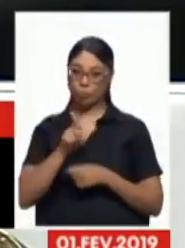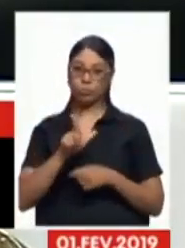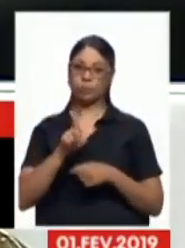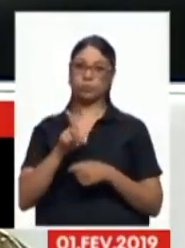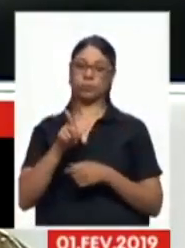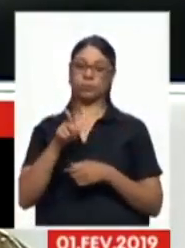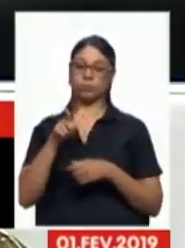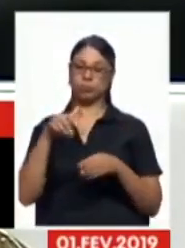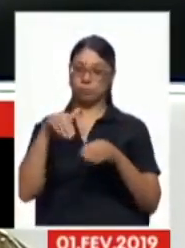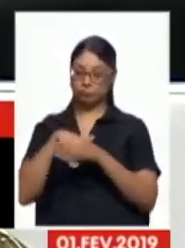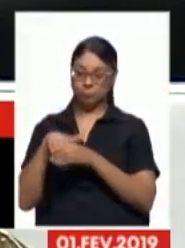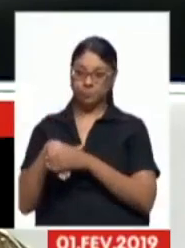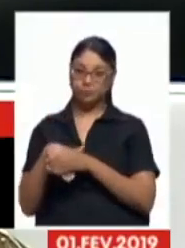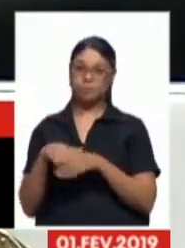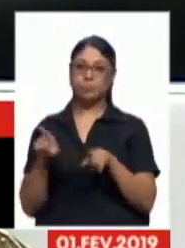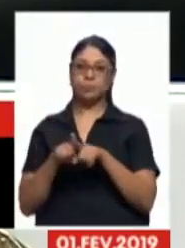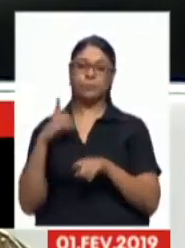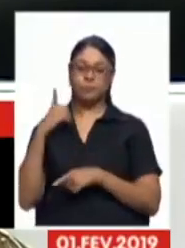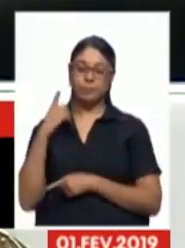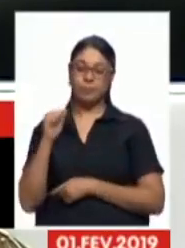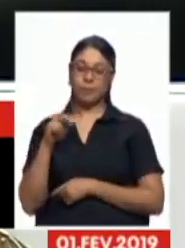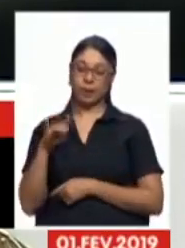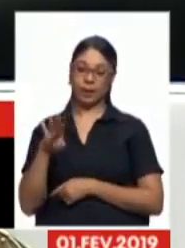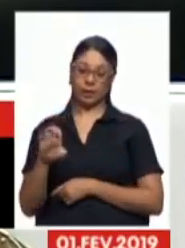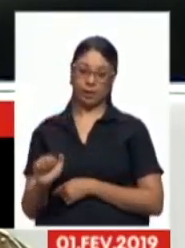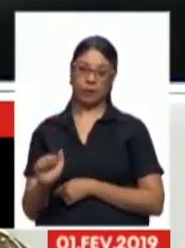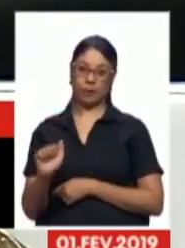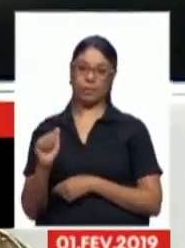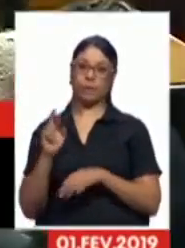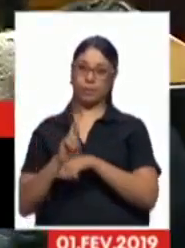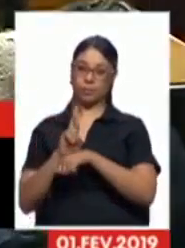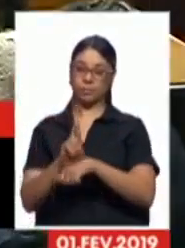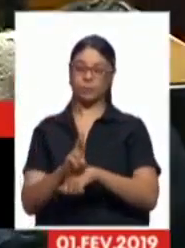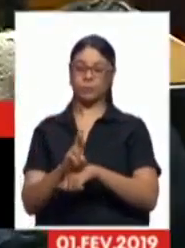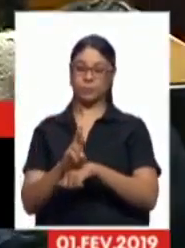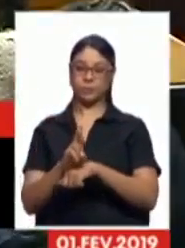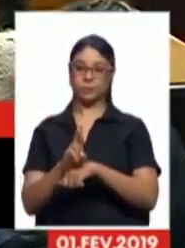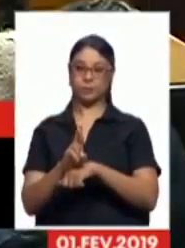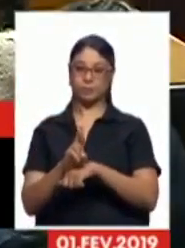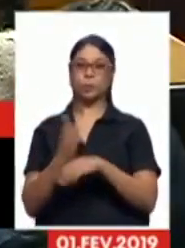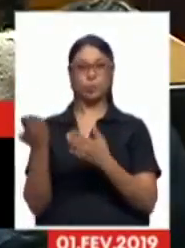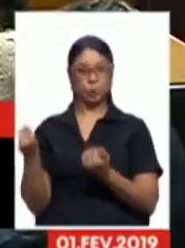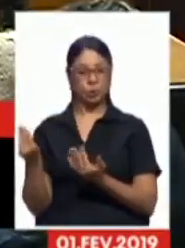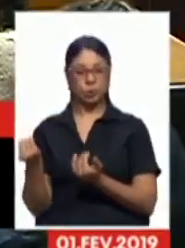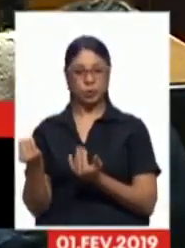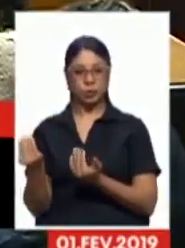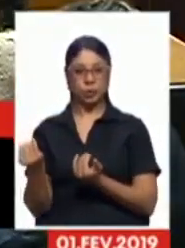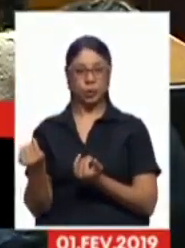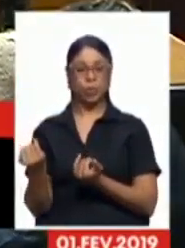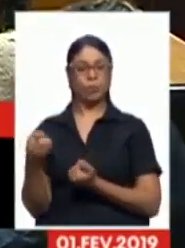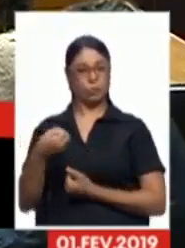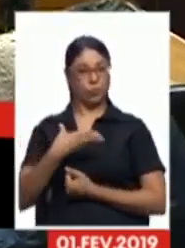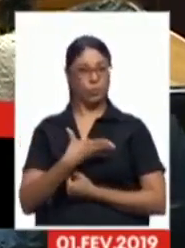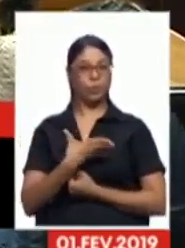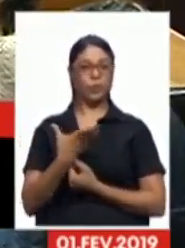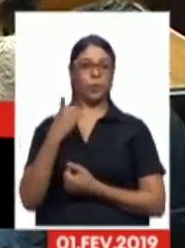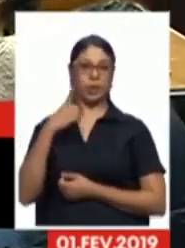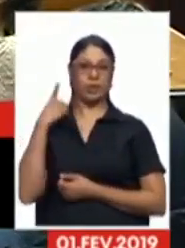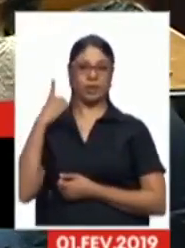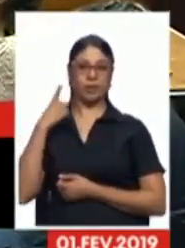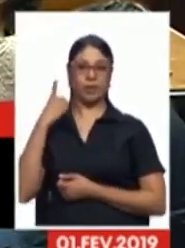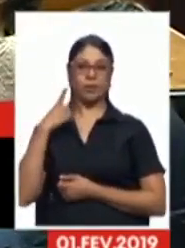nessa mesa, e a deputada Andréia, que representa também os jovens, os novos deputados